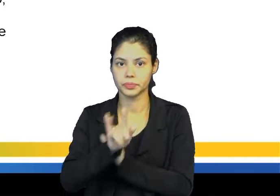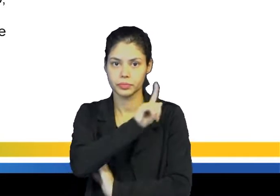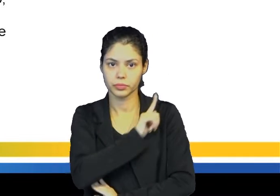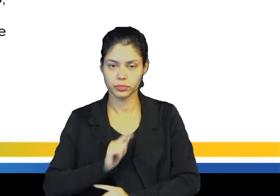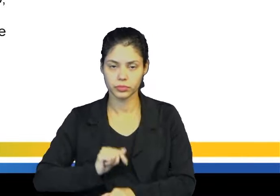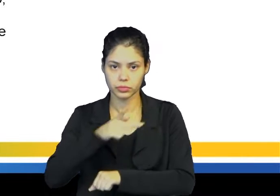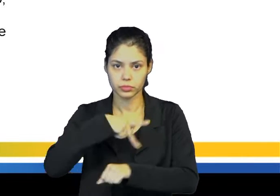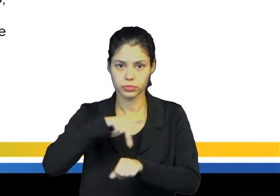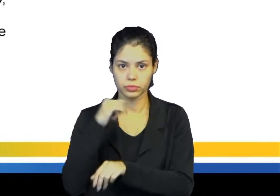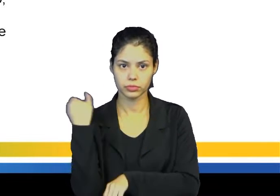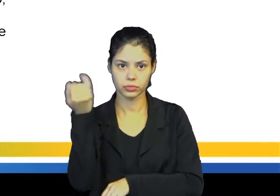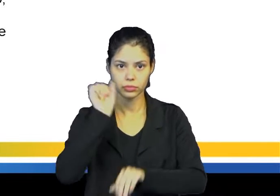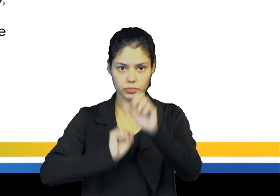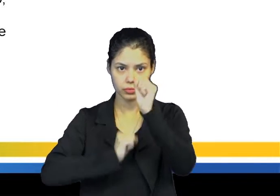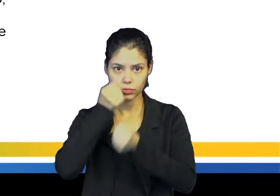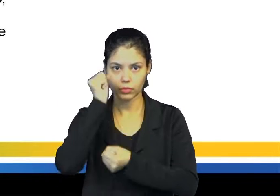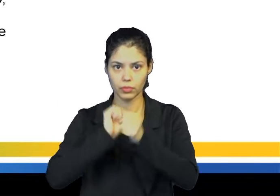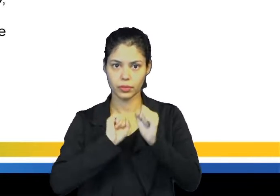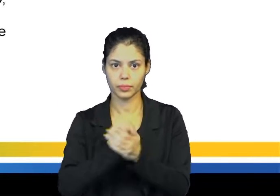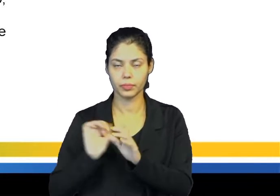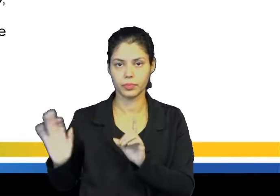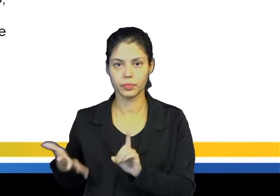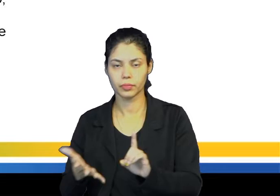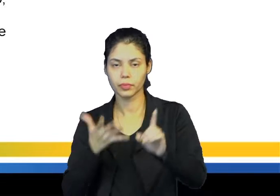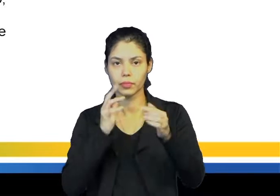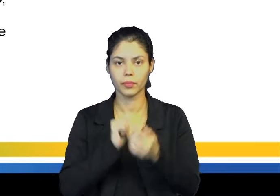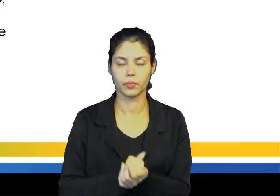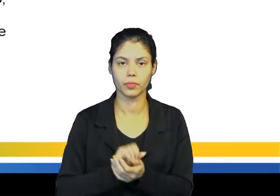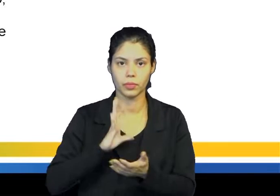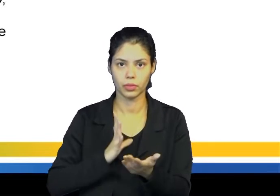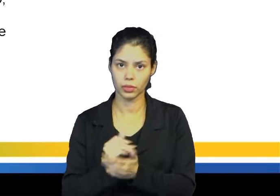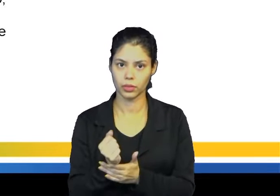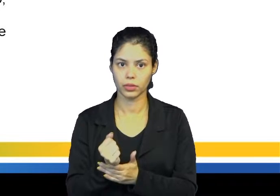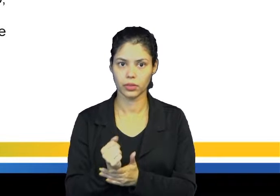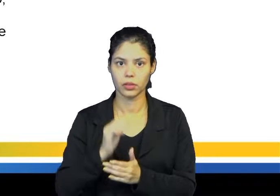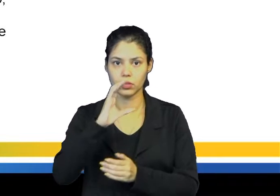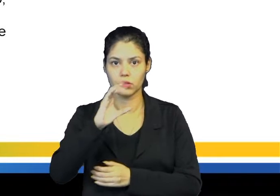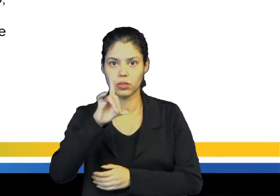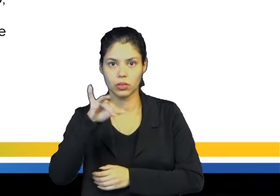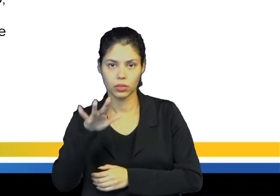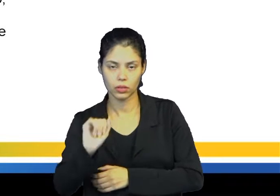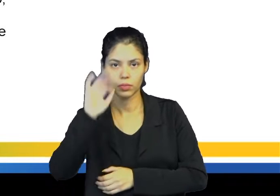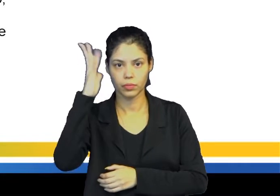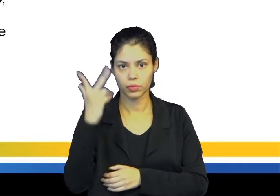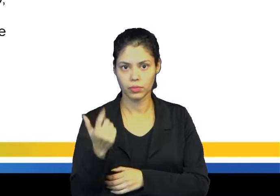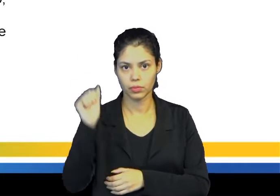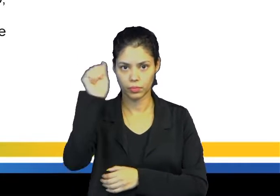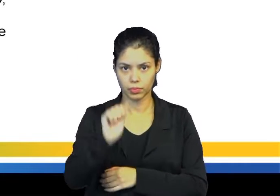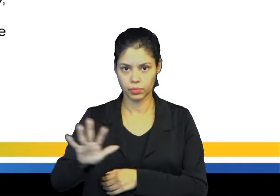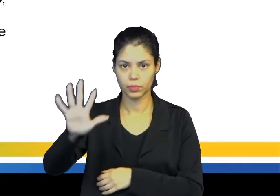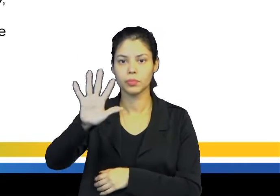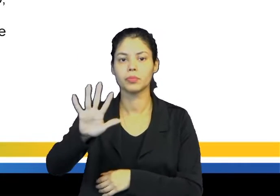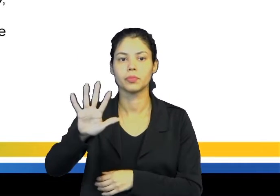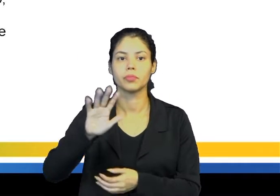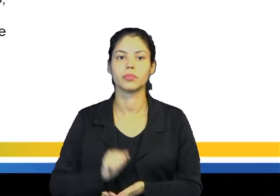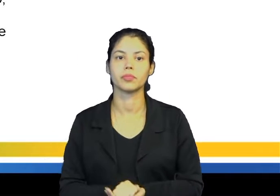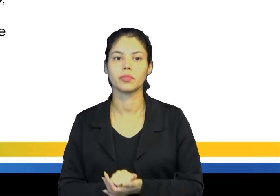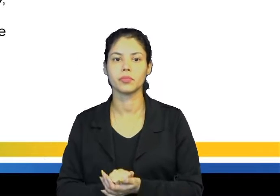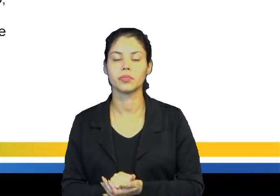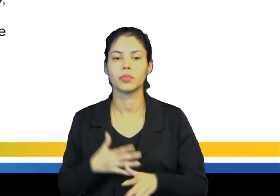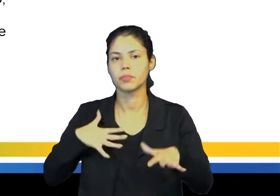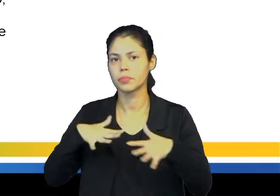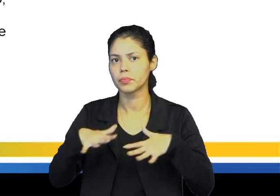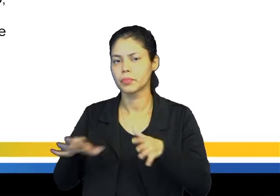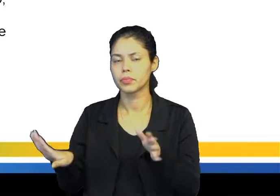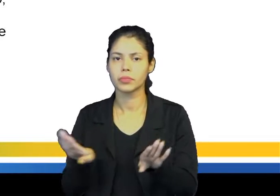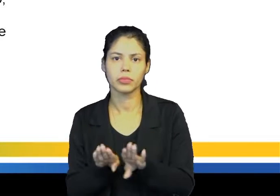principais países industrializados impulsionaram a conquista de colônias, especialmente na África e na Ásia. Esse